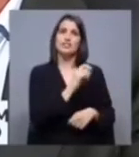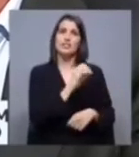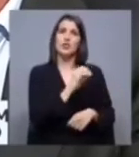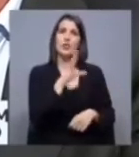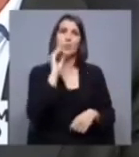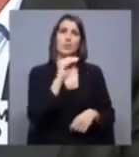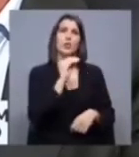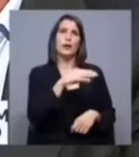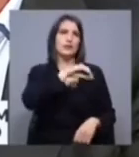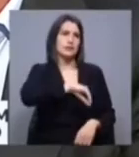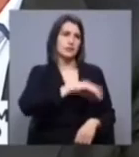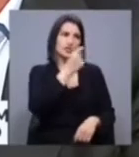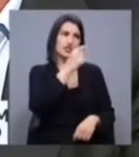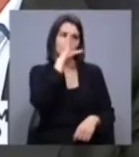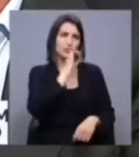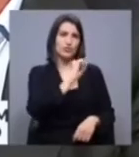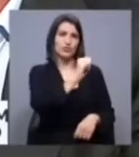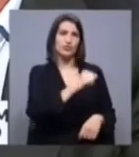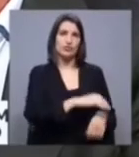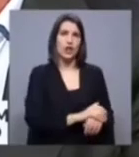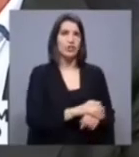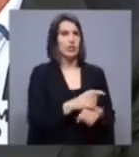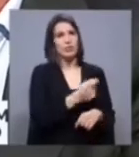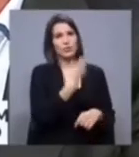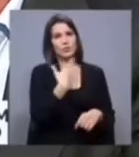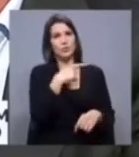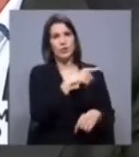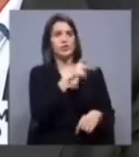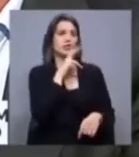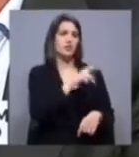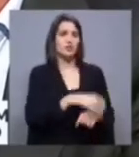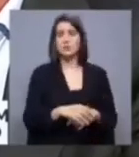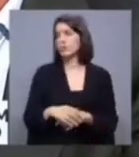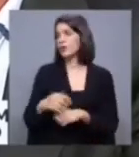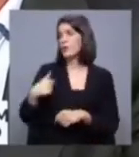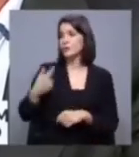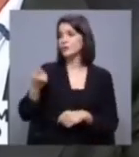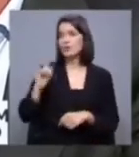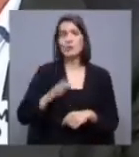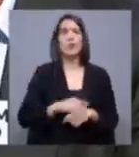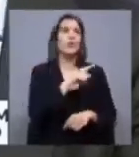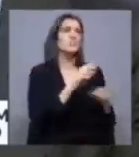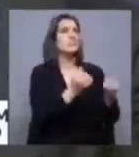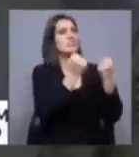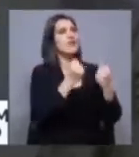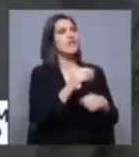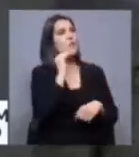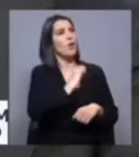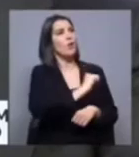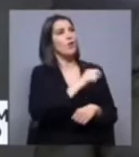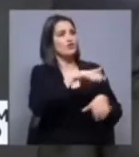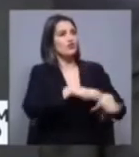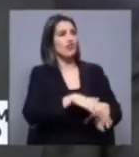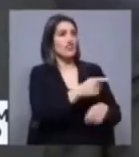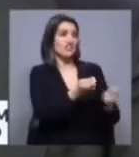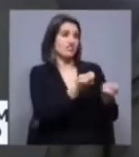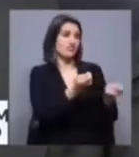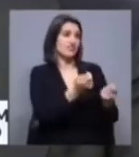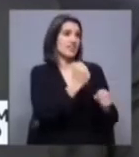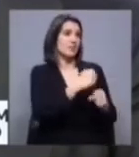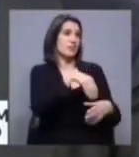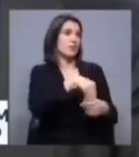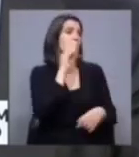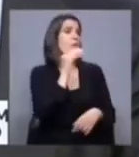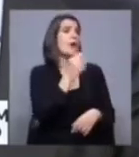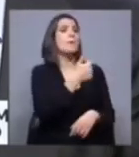dinheiro do Estado. Por acaso, acho que fica muito mal esse argumento. Não. Era o mesmo que eu dizer que tu és contra salvar bancos, mas foste CEO numa altura em que o BPN recebeu, ou a holding